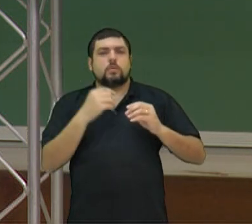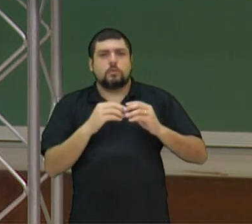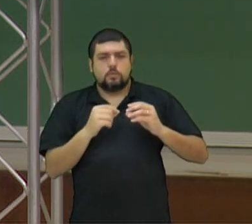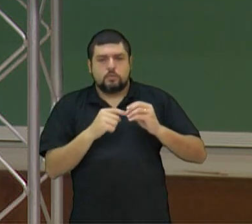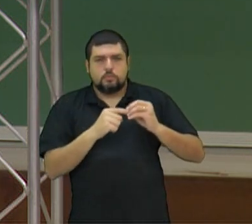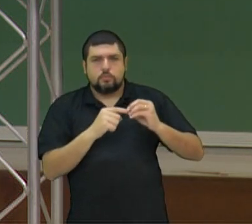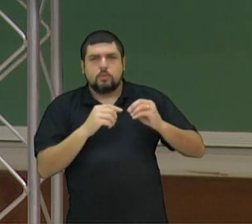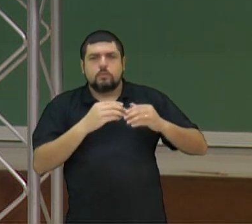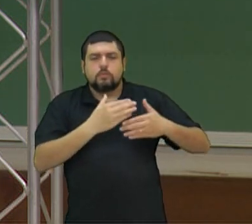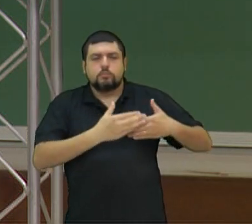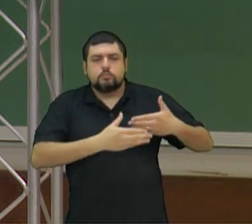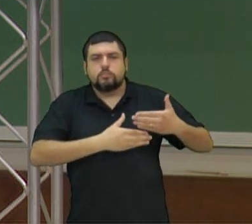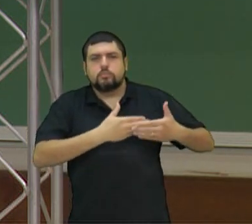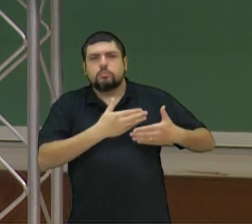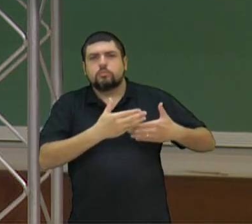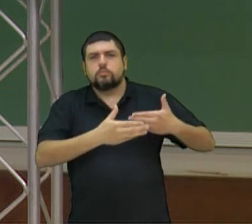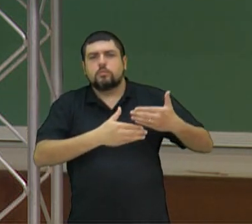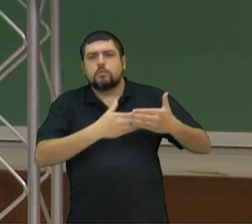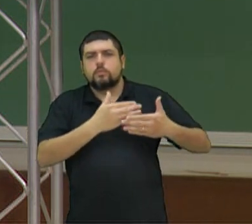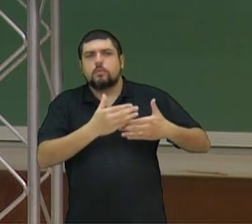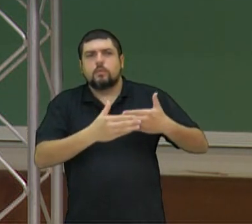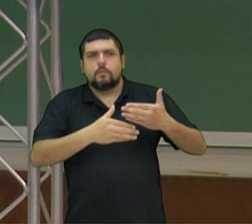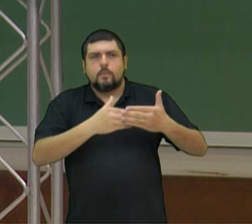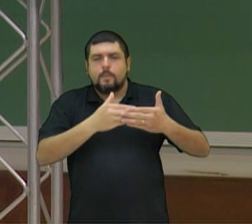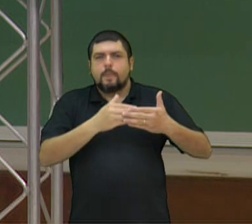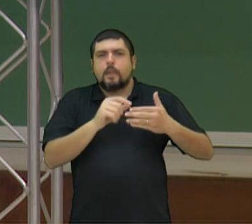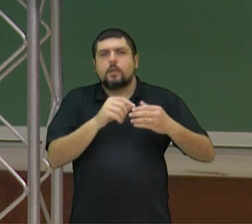todo o processo ali, vai formar no final